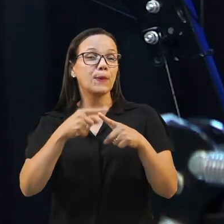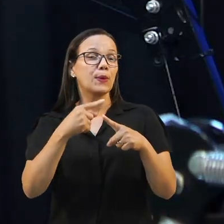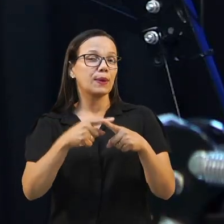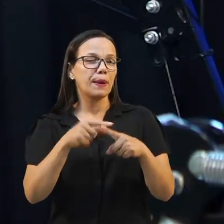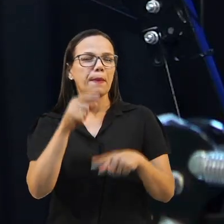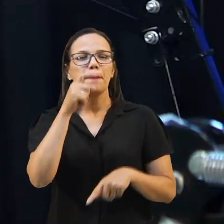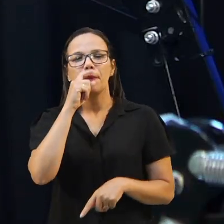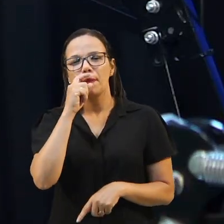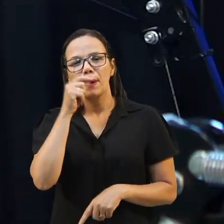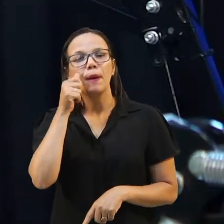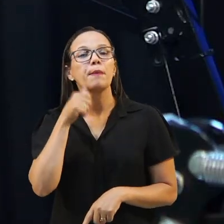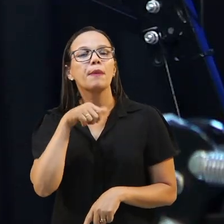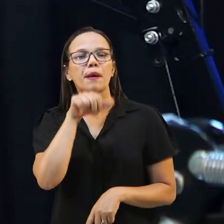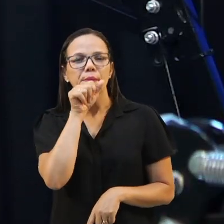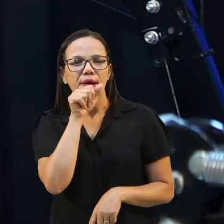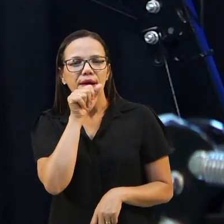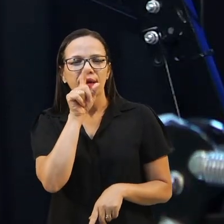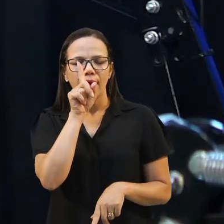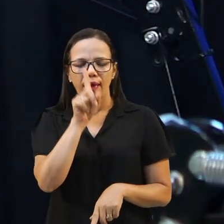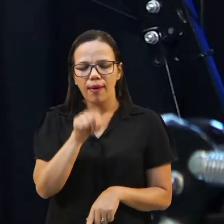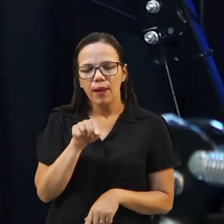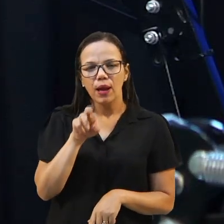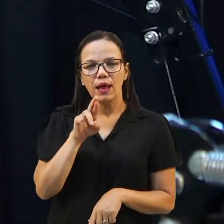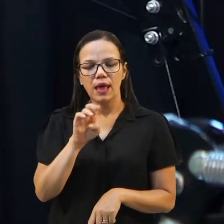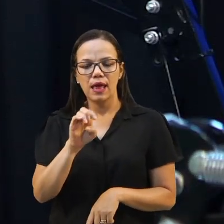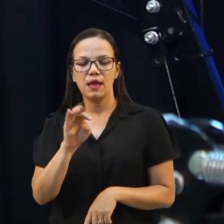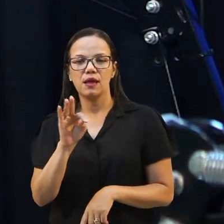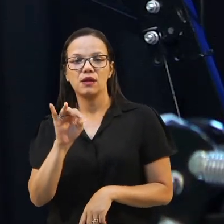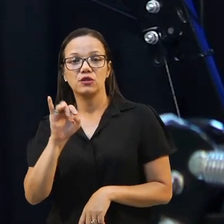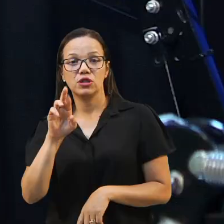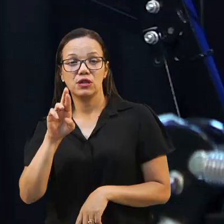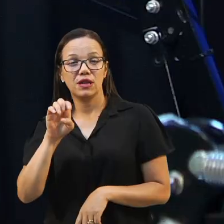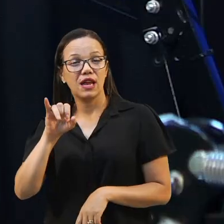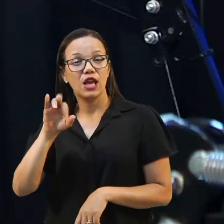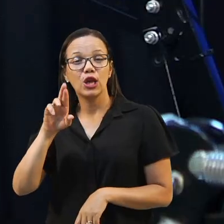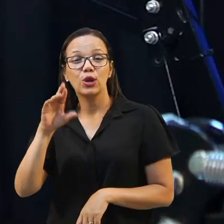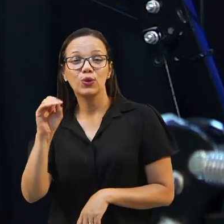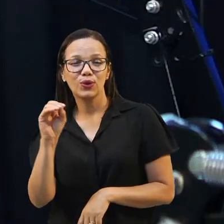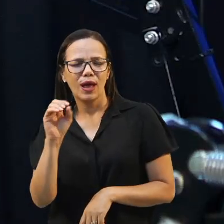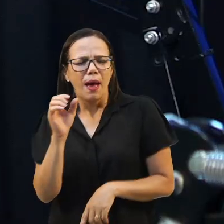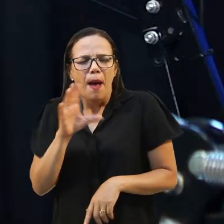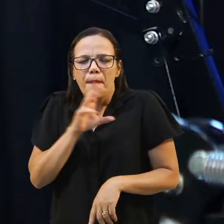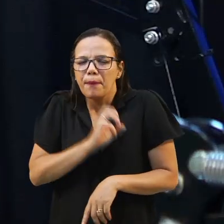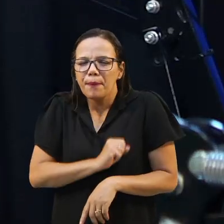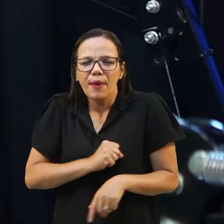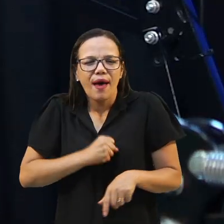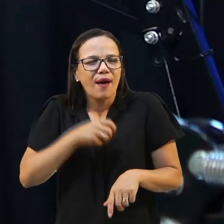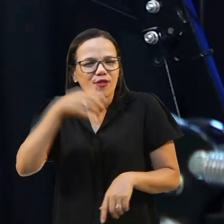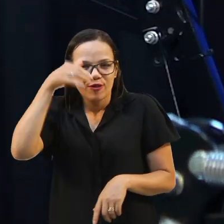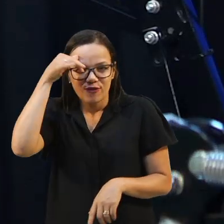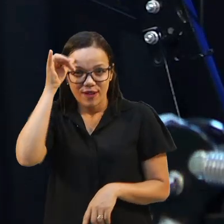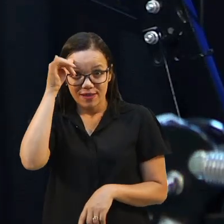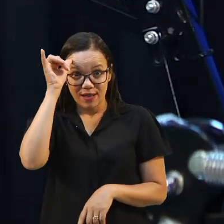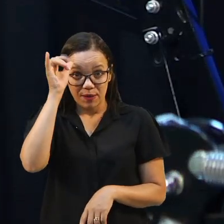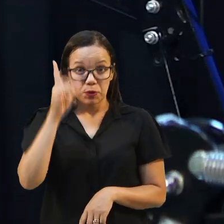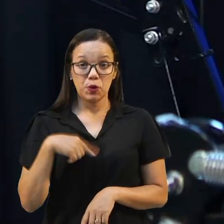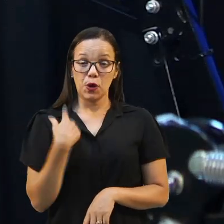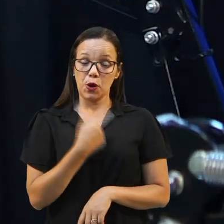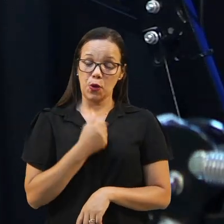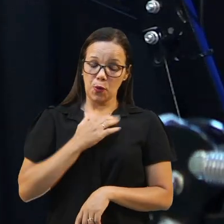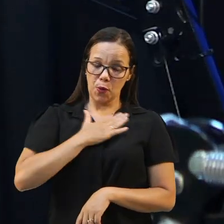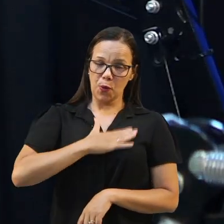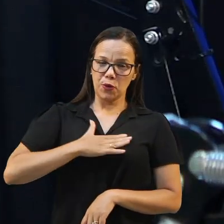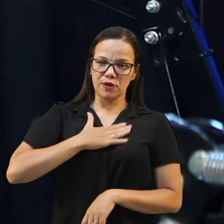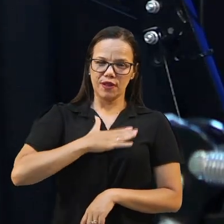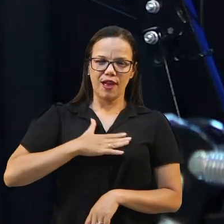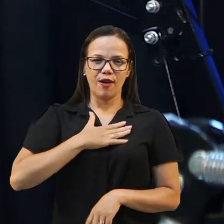eram retireiros, né, de fazendas, e nós morávamos na zona rural